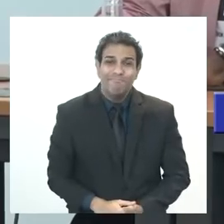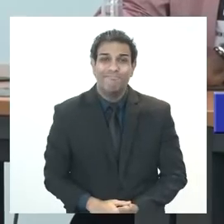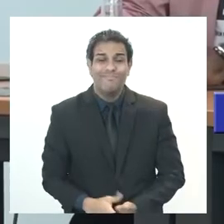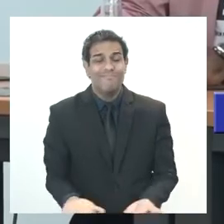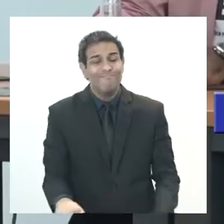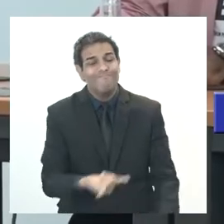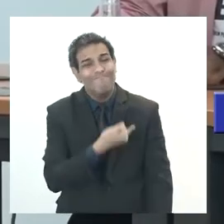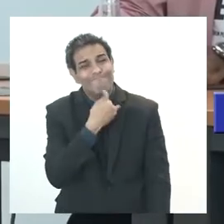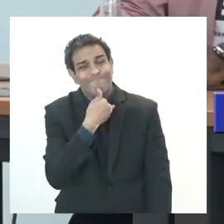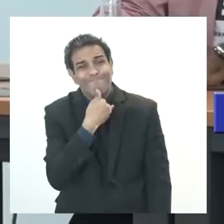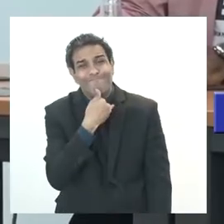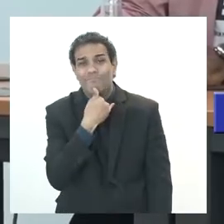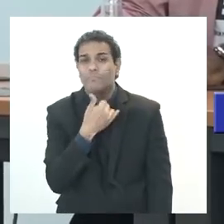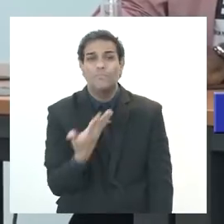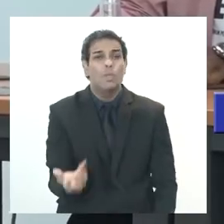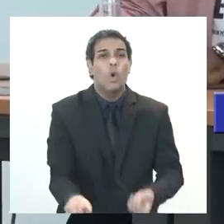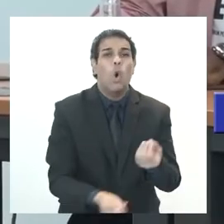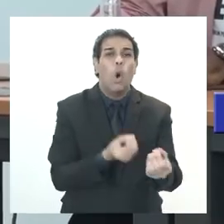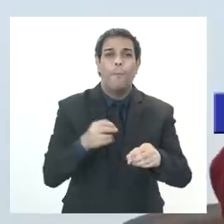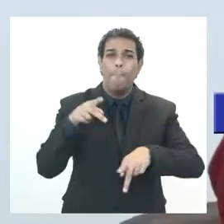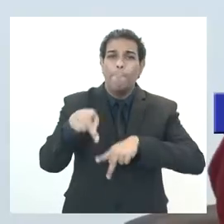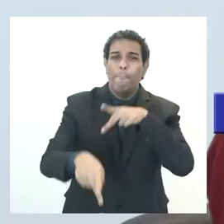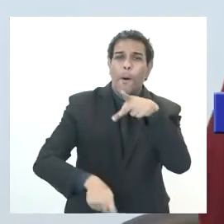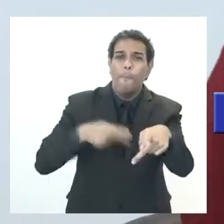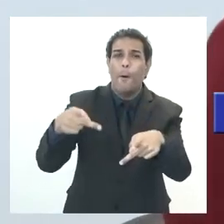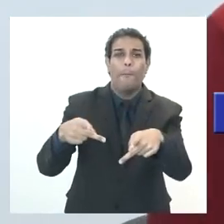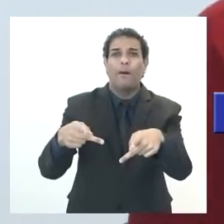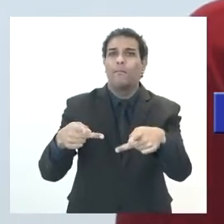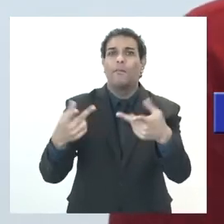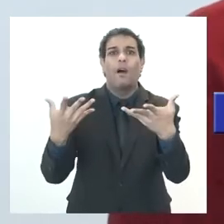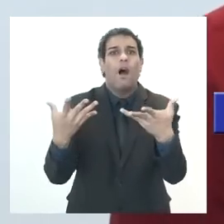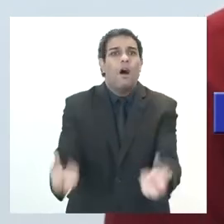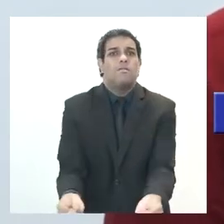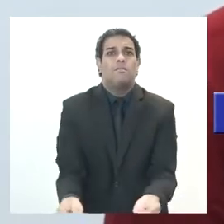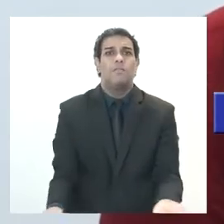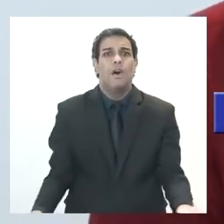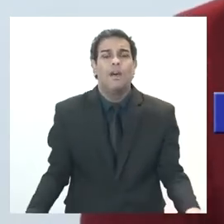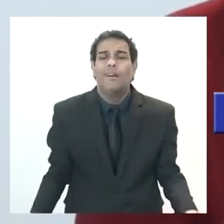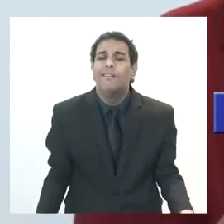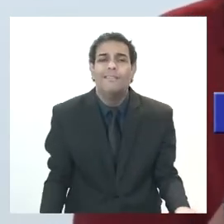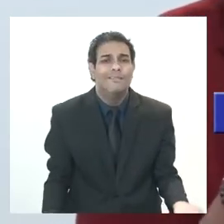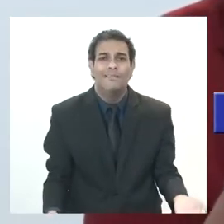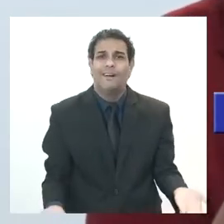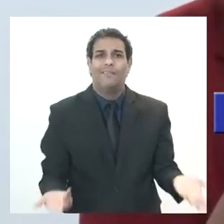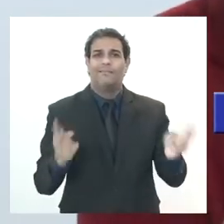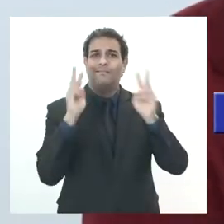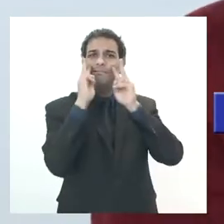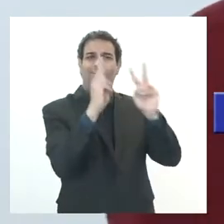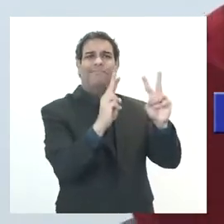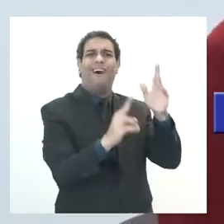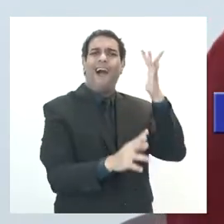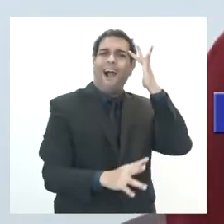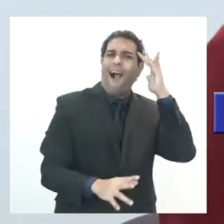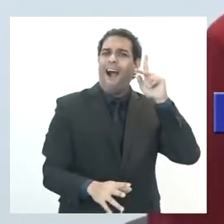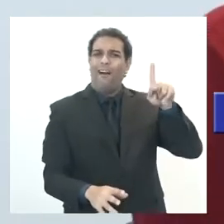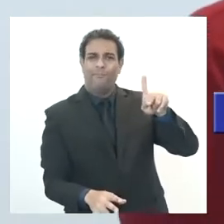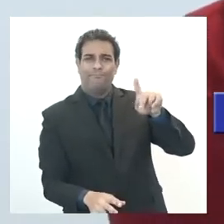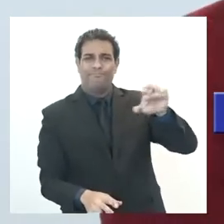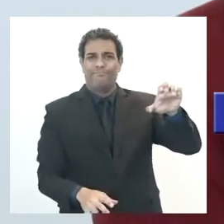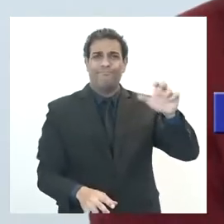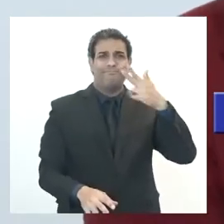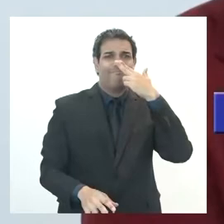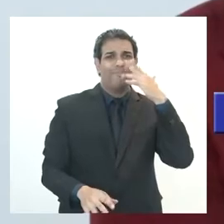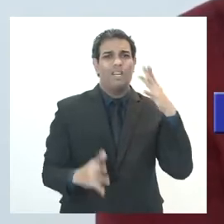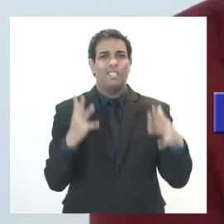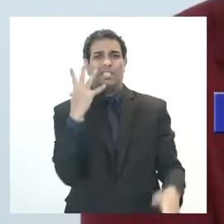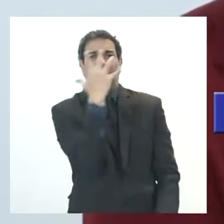triste a gente vê que boa parte da população ainda cai nessa falsa né tá perto 32 vai salvar esse